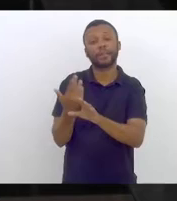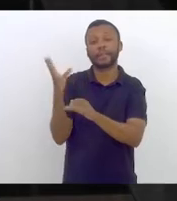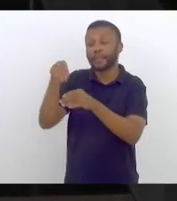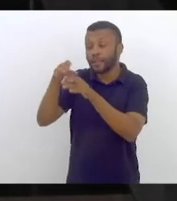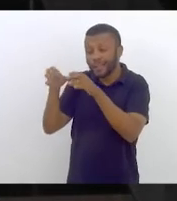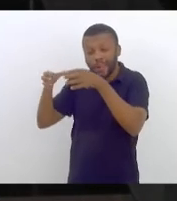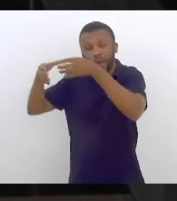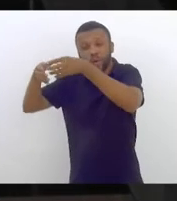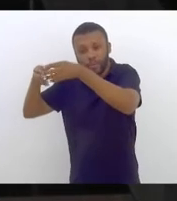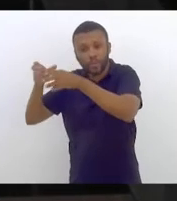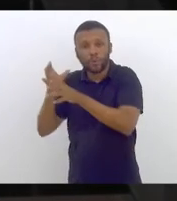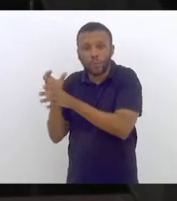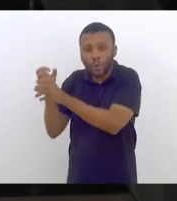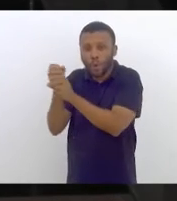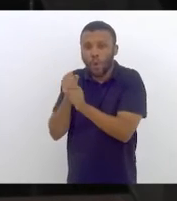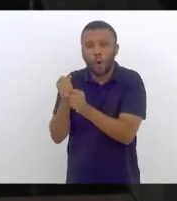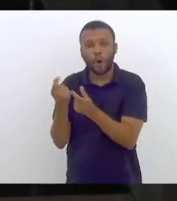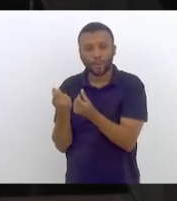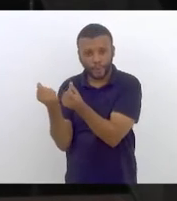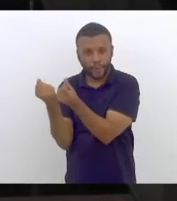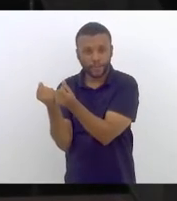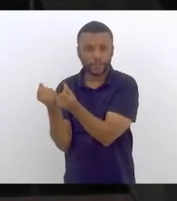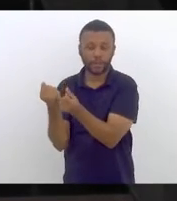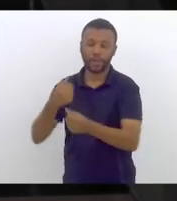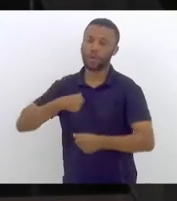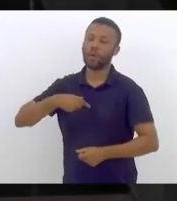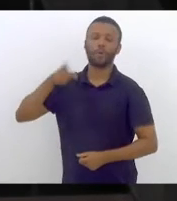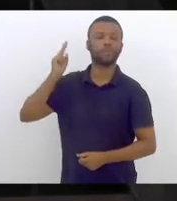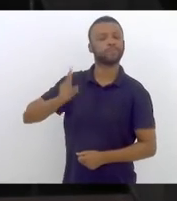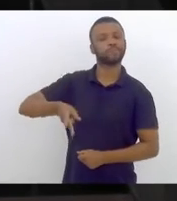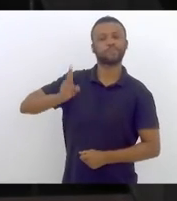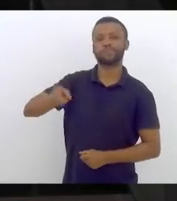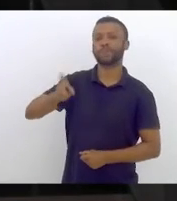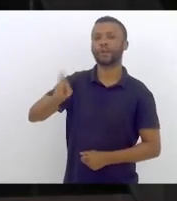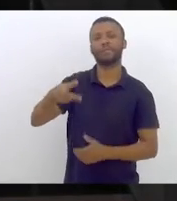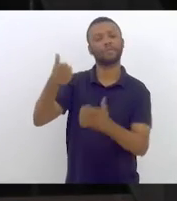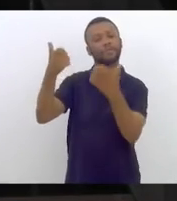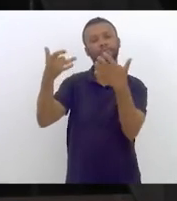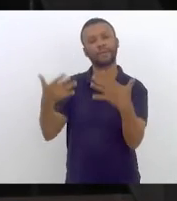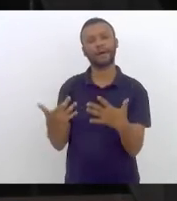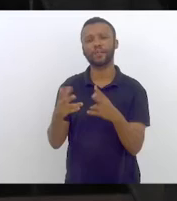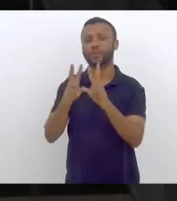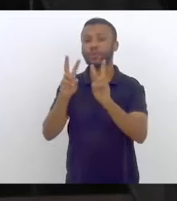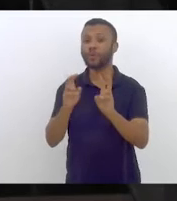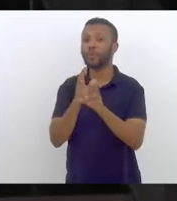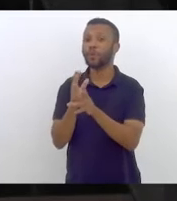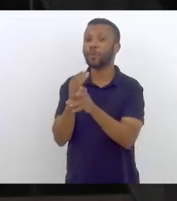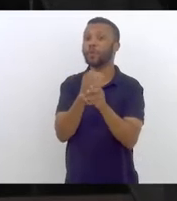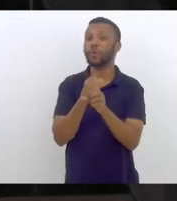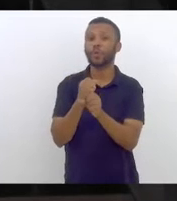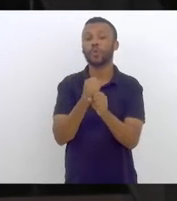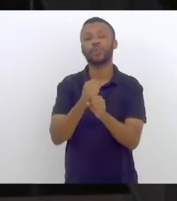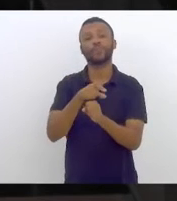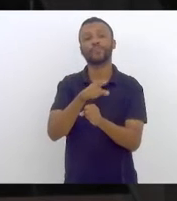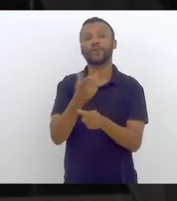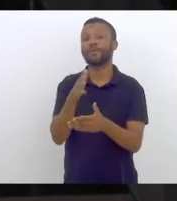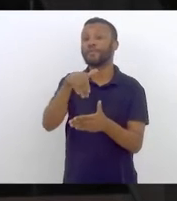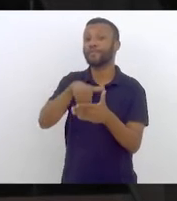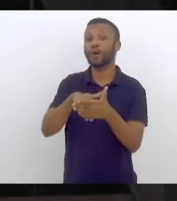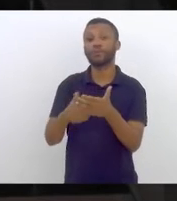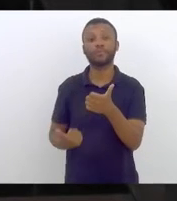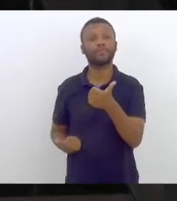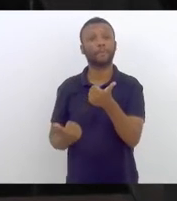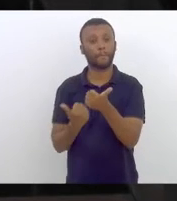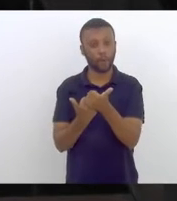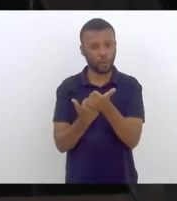Orçamento, como sempre o faço em relação ao orçamento, eu voto favorável